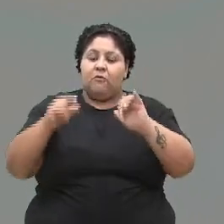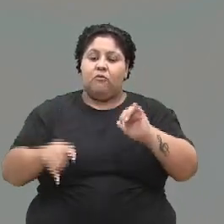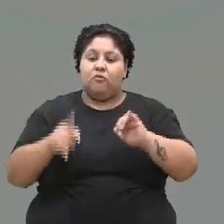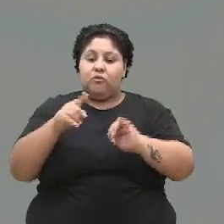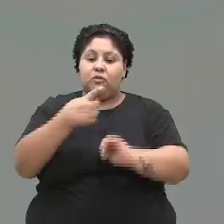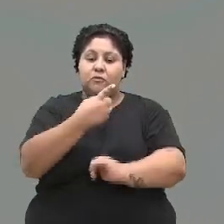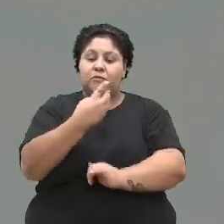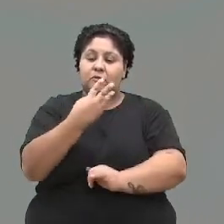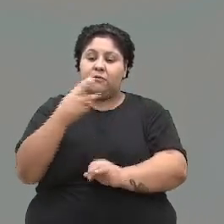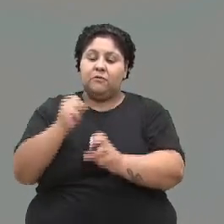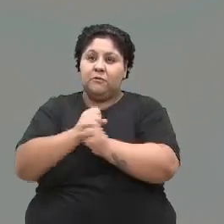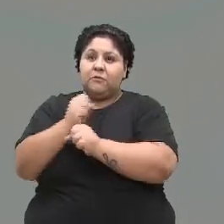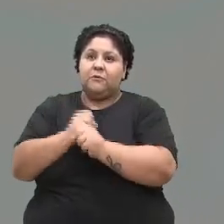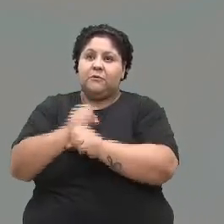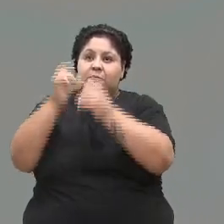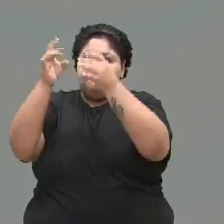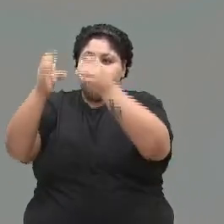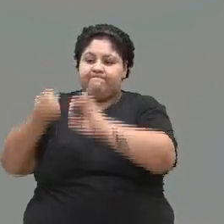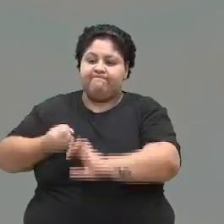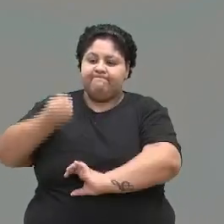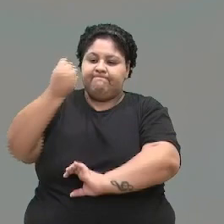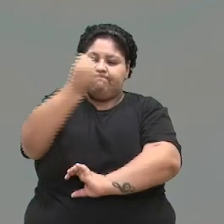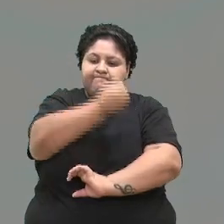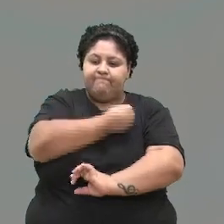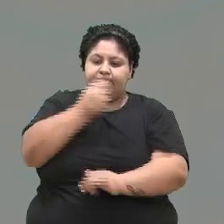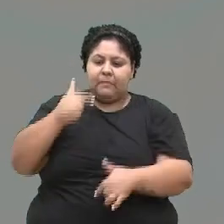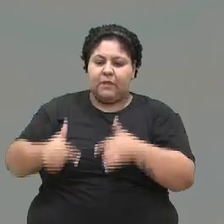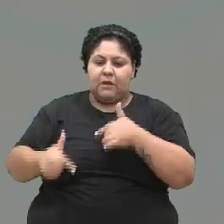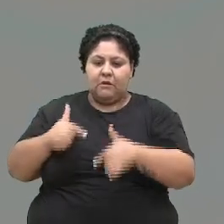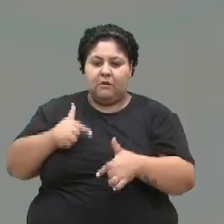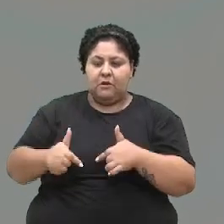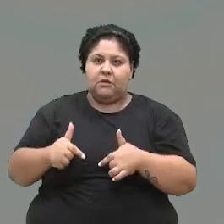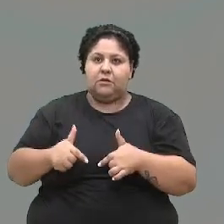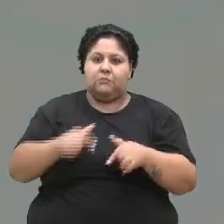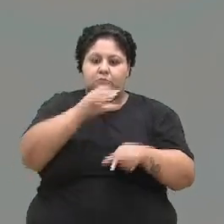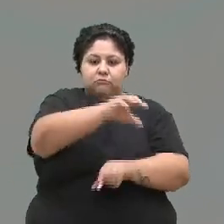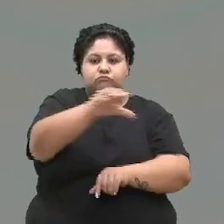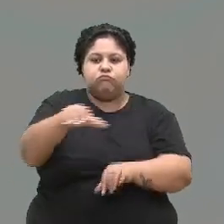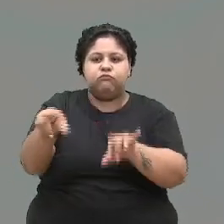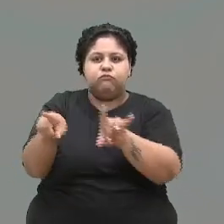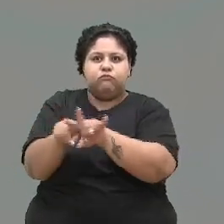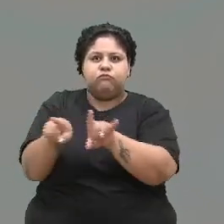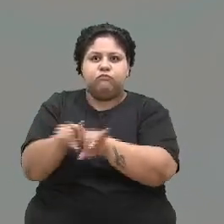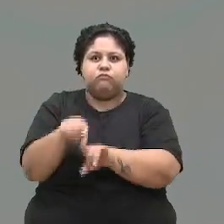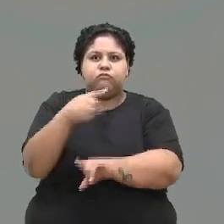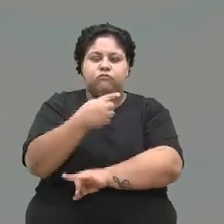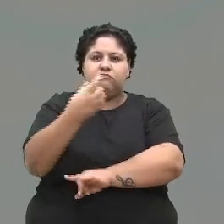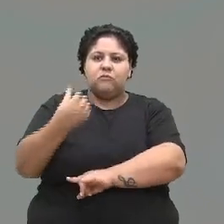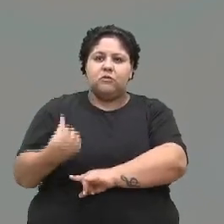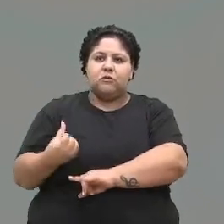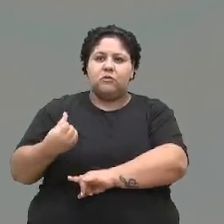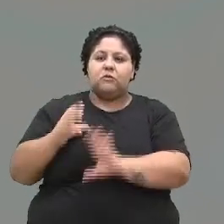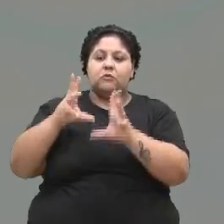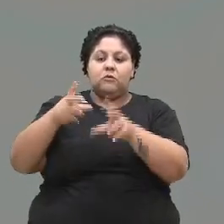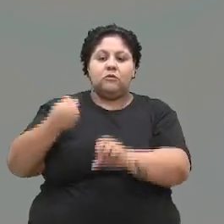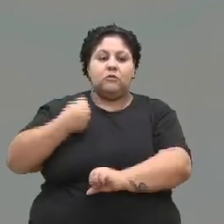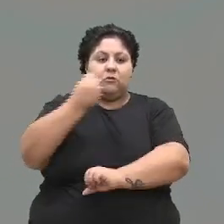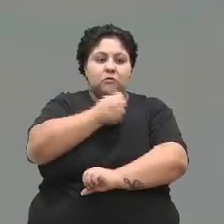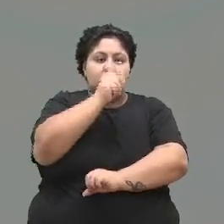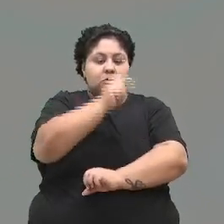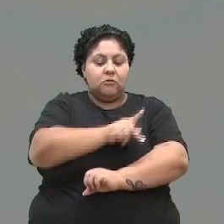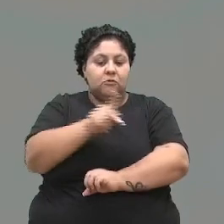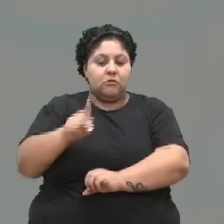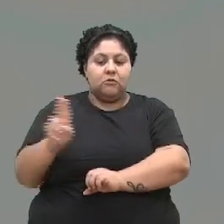anos, especificar número, funções desenvolvidas e respectivos setores. 16. Qual o número de professores